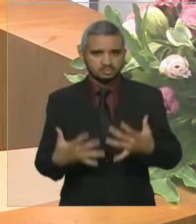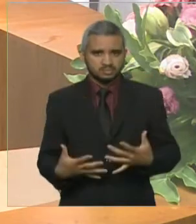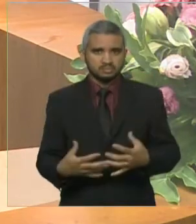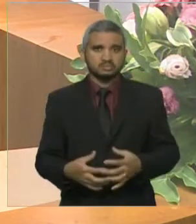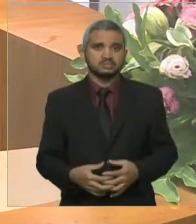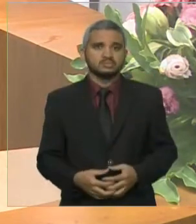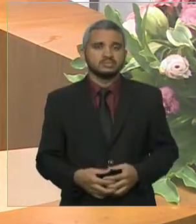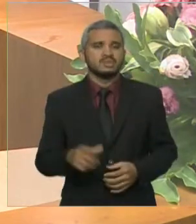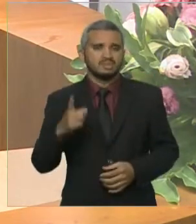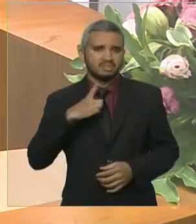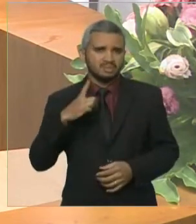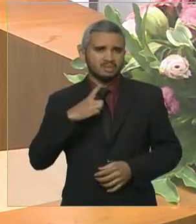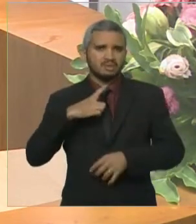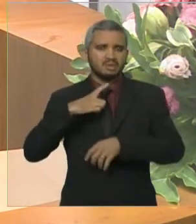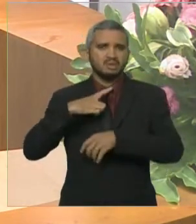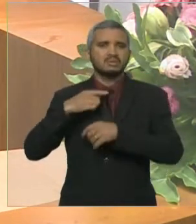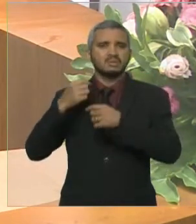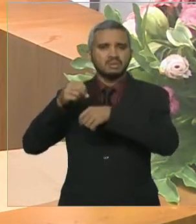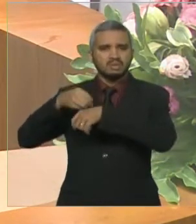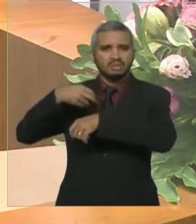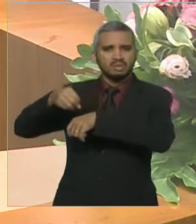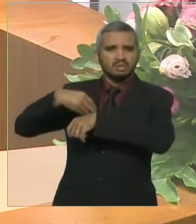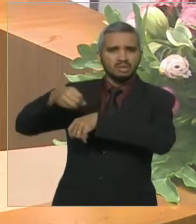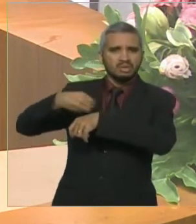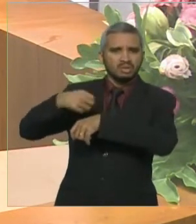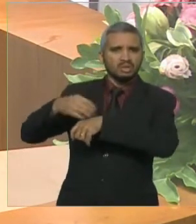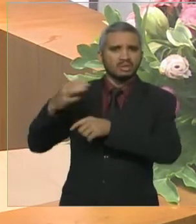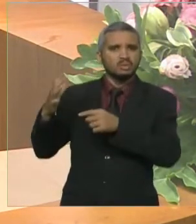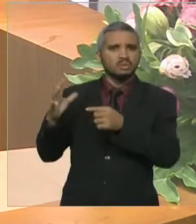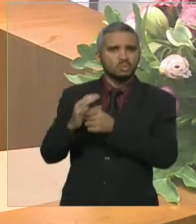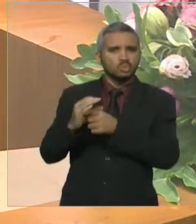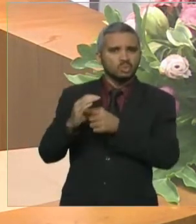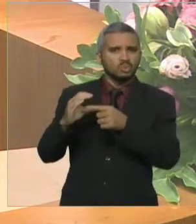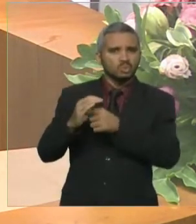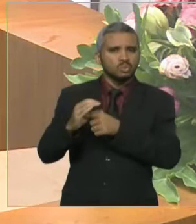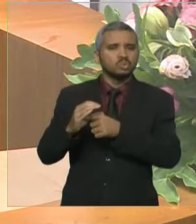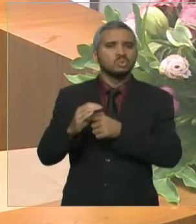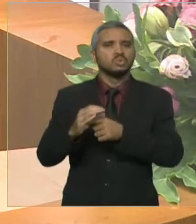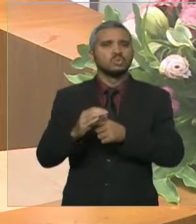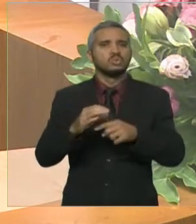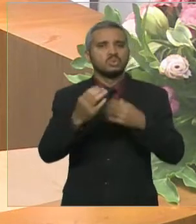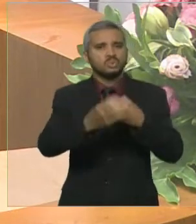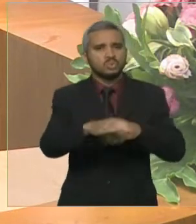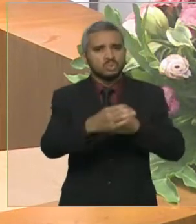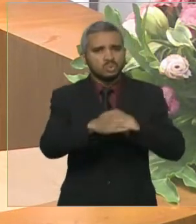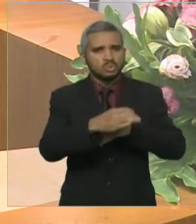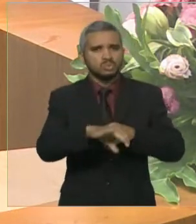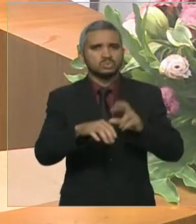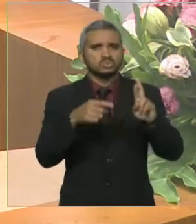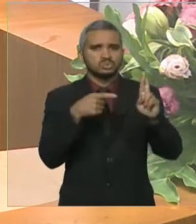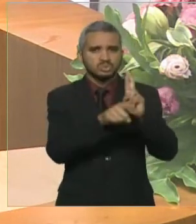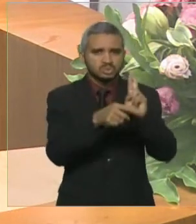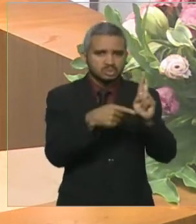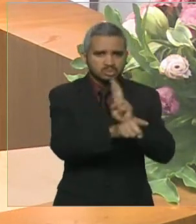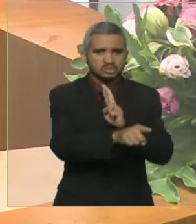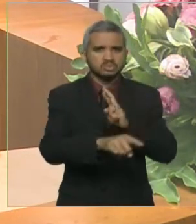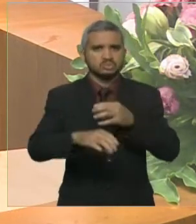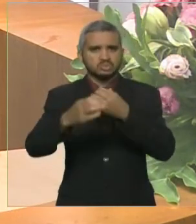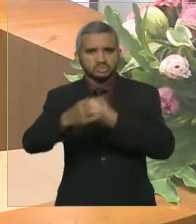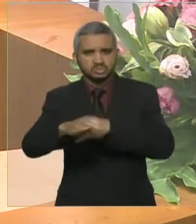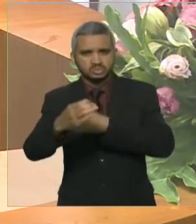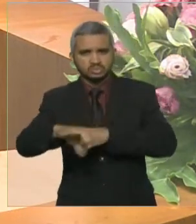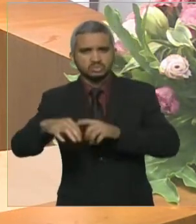recebido muitas reclamações, muitas denúncias acerca do concurso da Raposa, acerca do concurso de Passo Lumiar e do